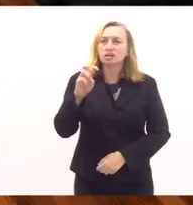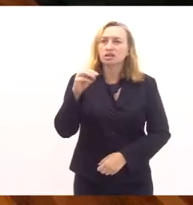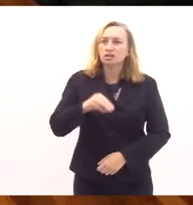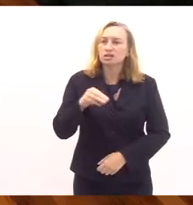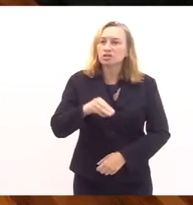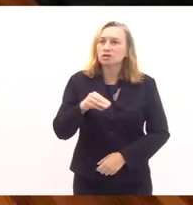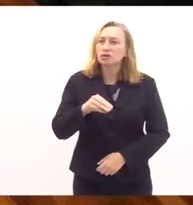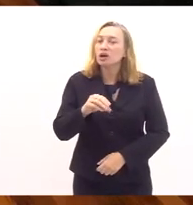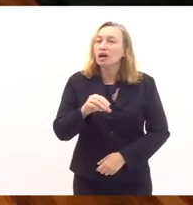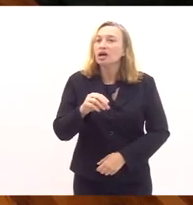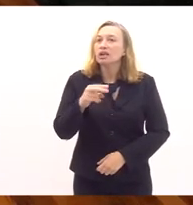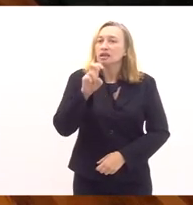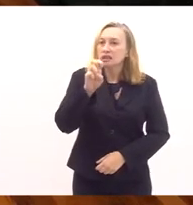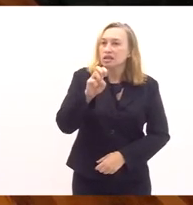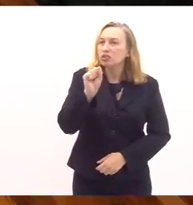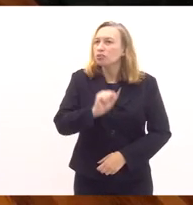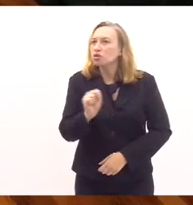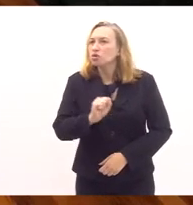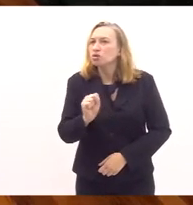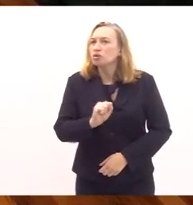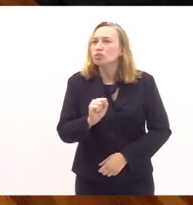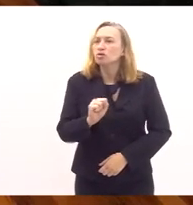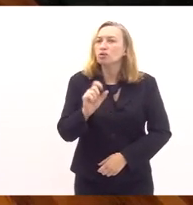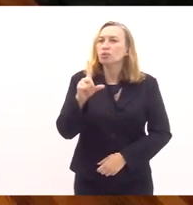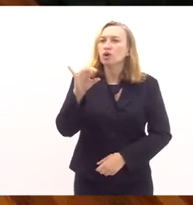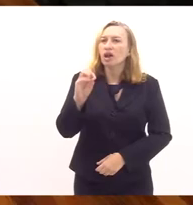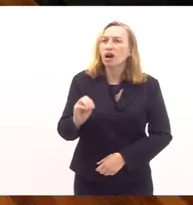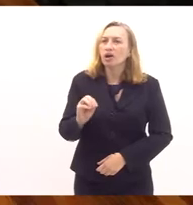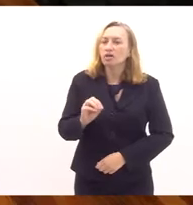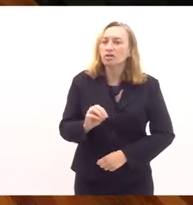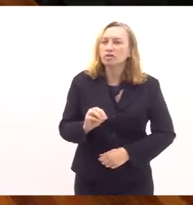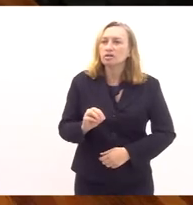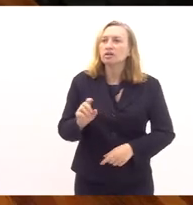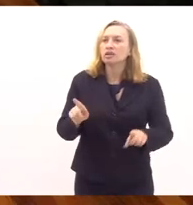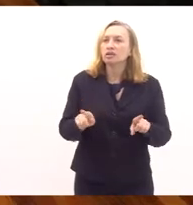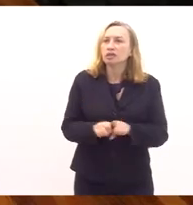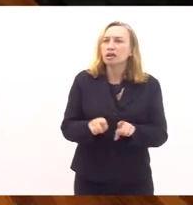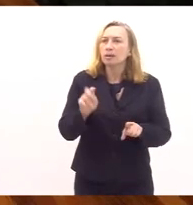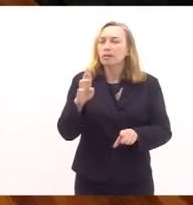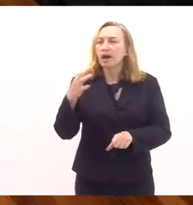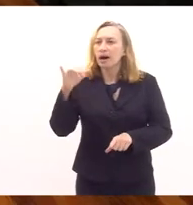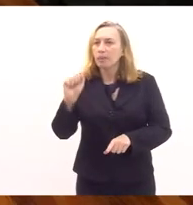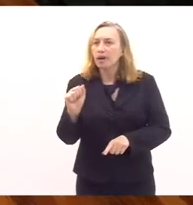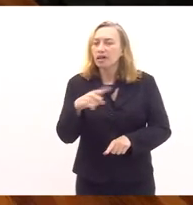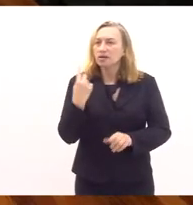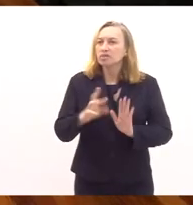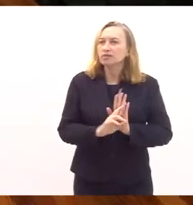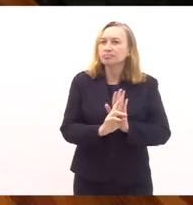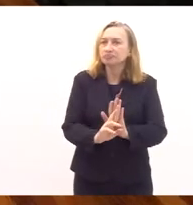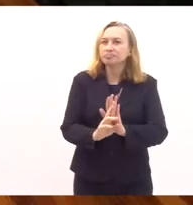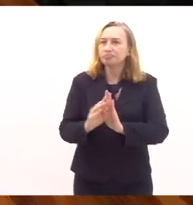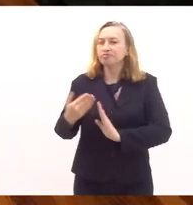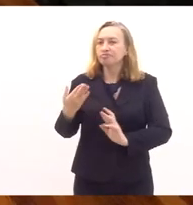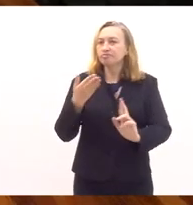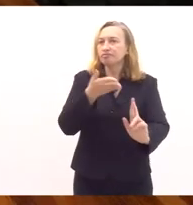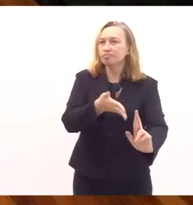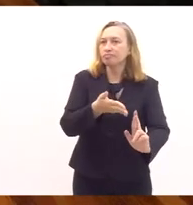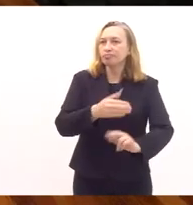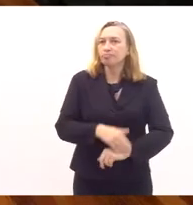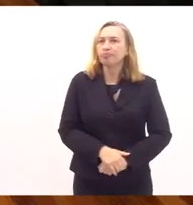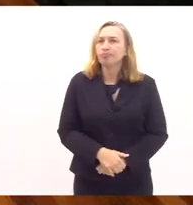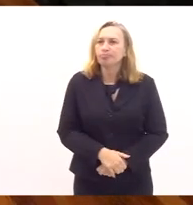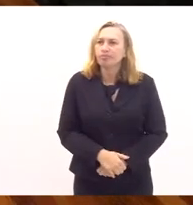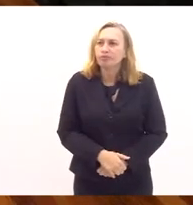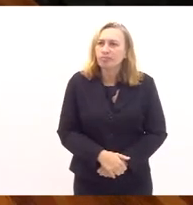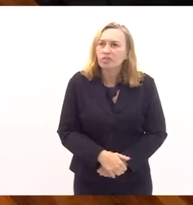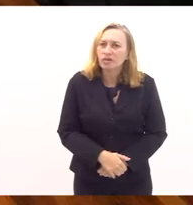5 segundos para o Cláudio. Em consideração à Bárbara, nossa representação referência. Rapidamente,